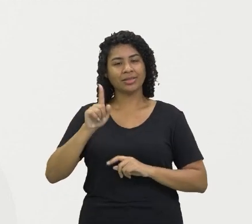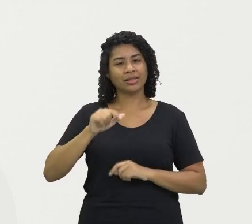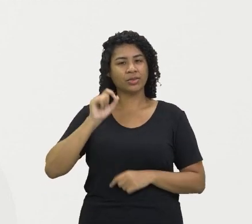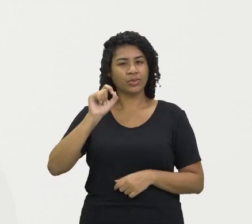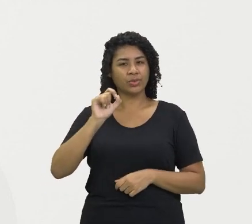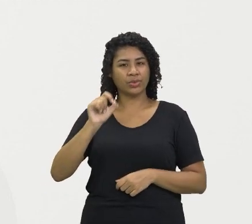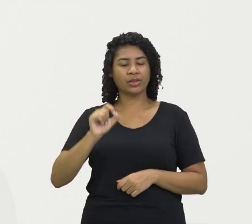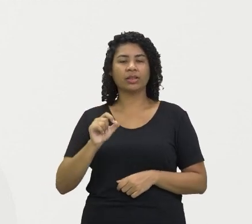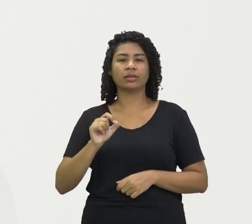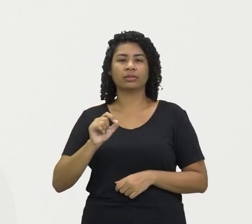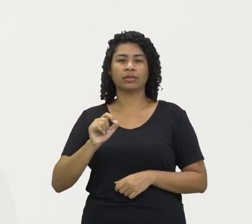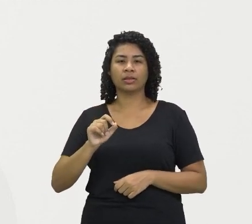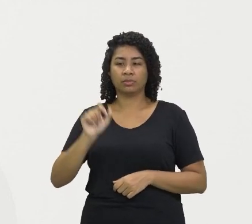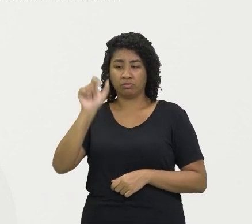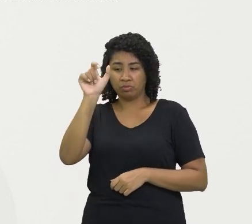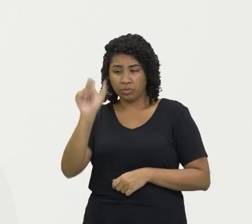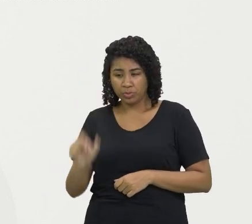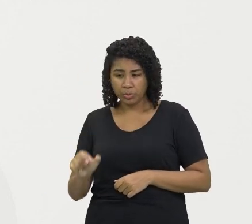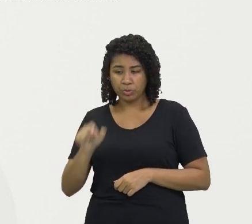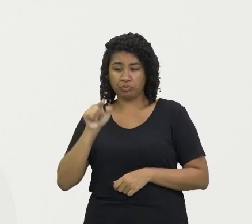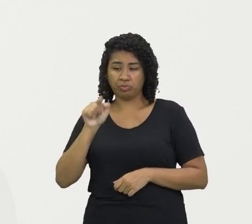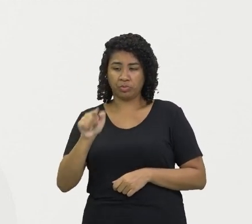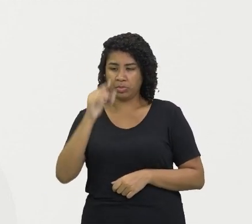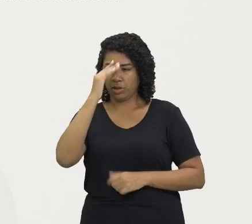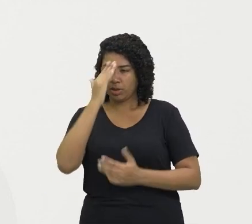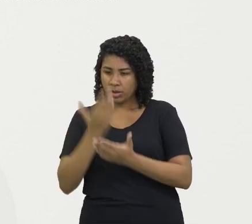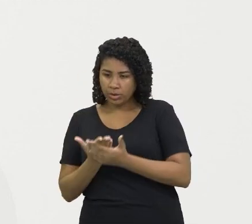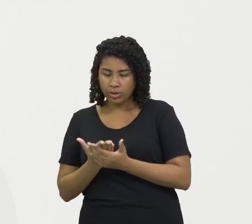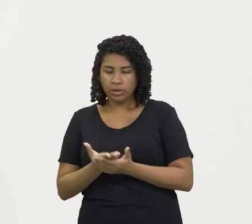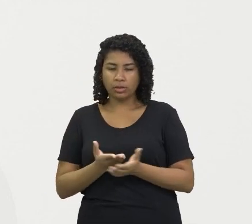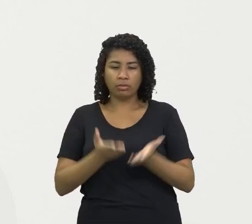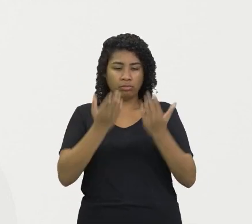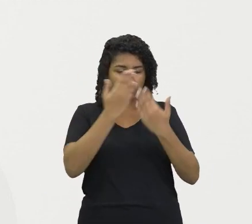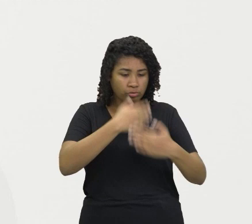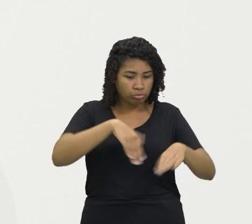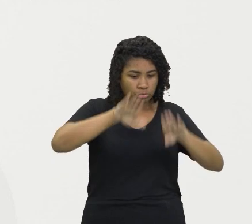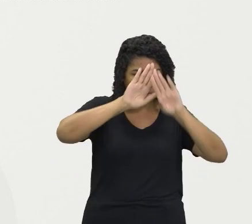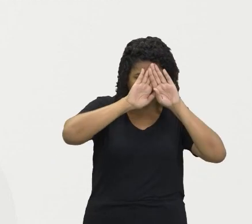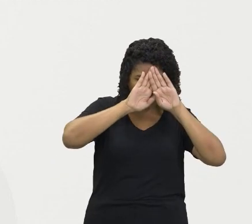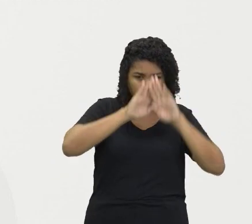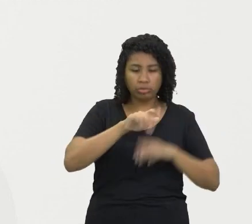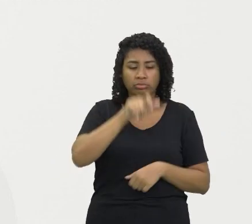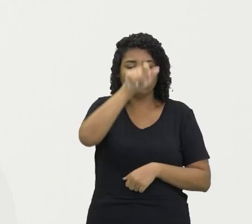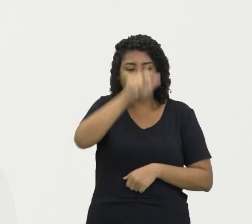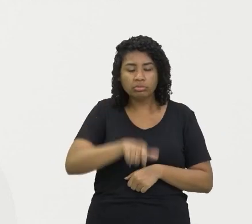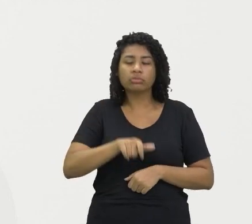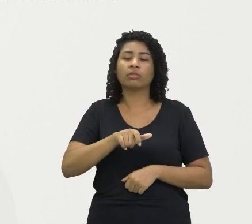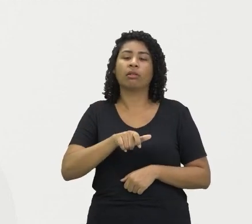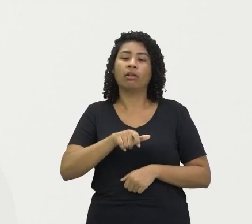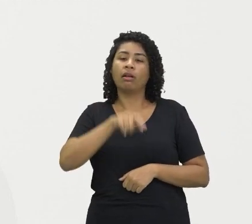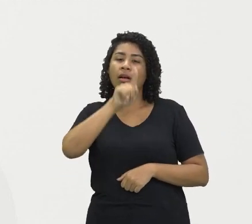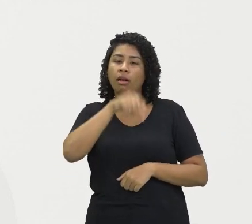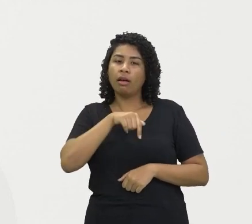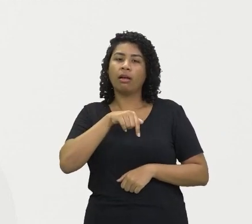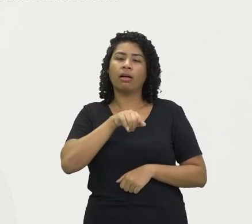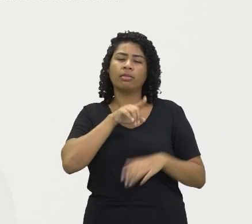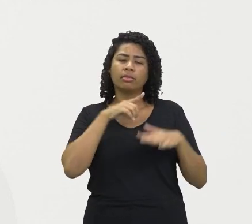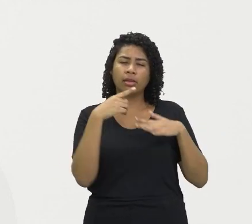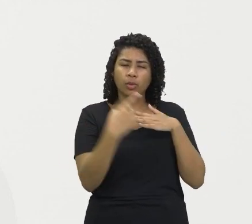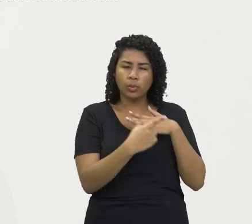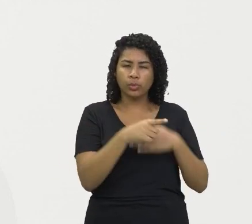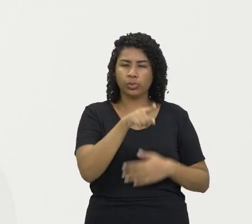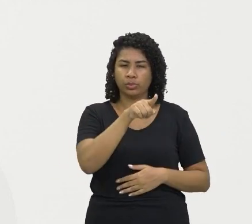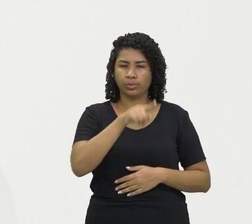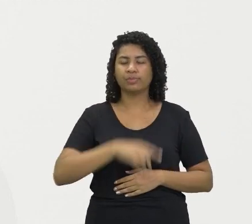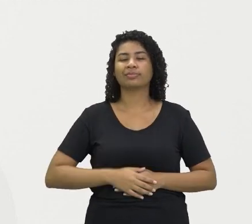que acredita e o orixá, no caso, os deuses ao qual a pessoa está cultuando,